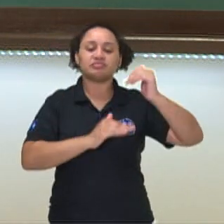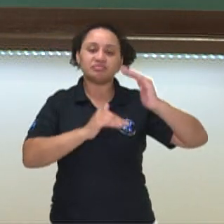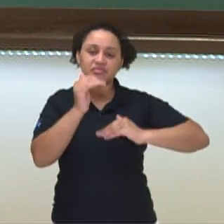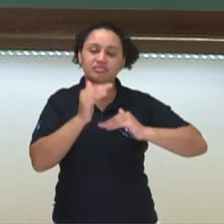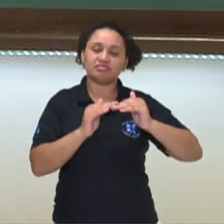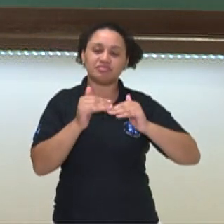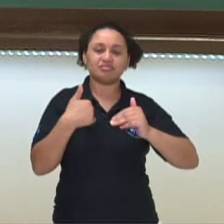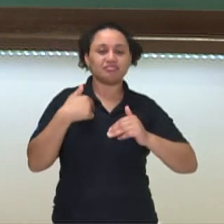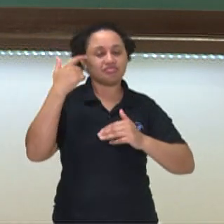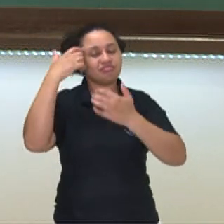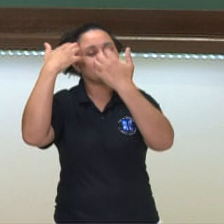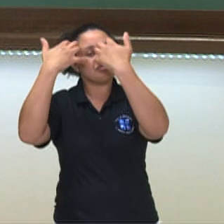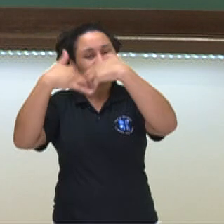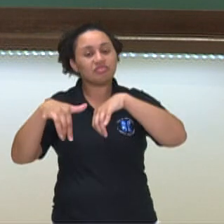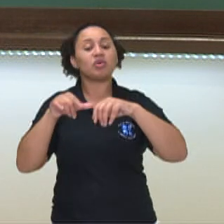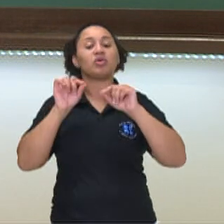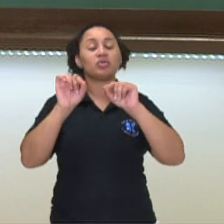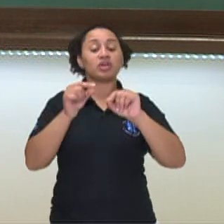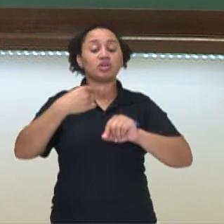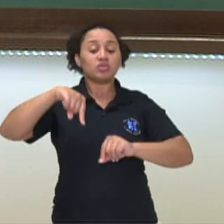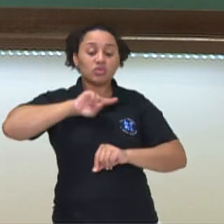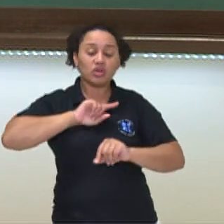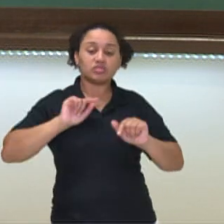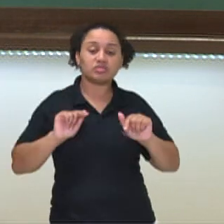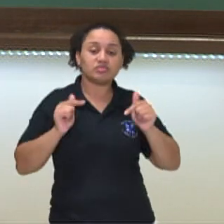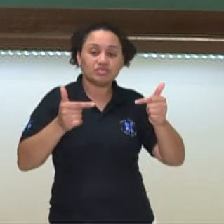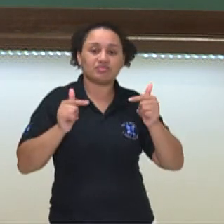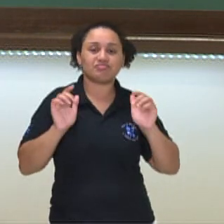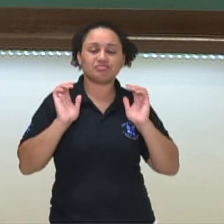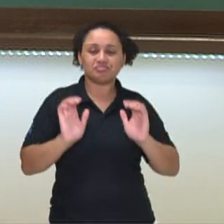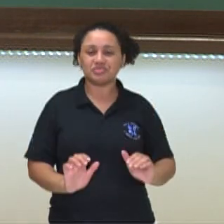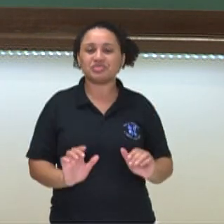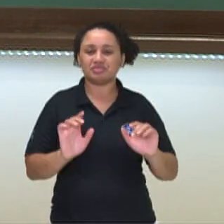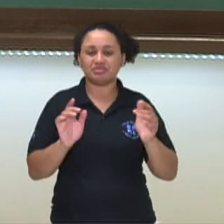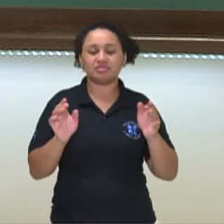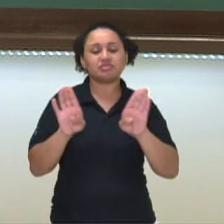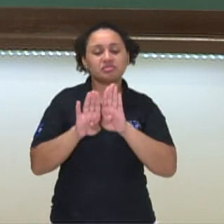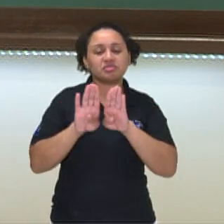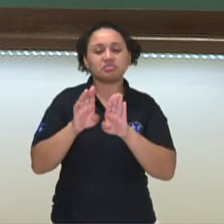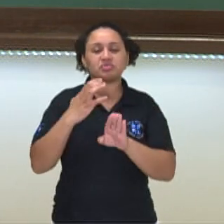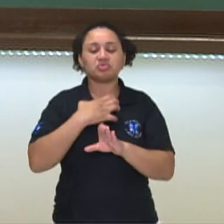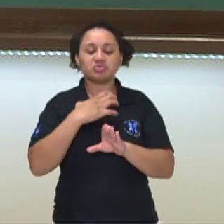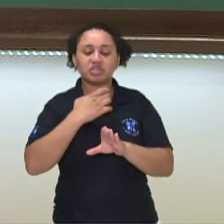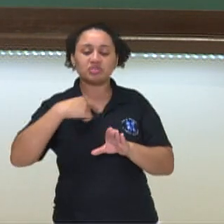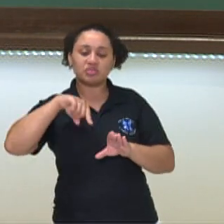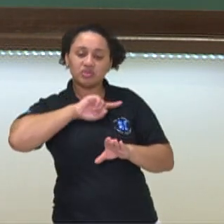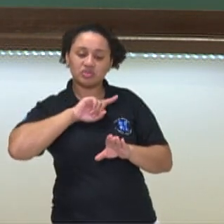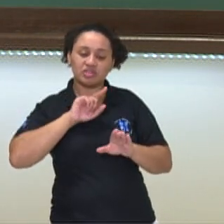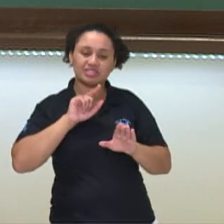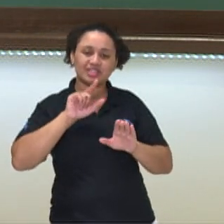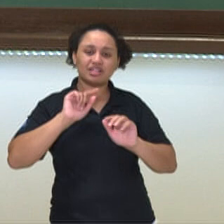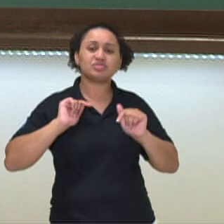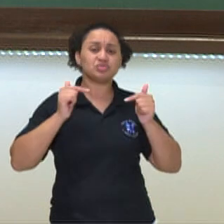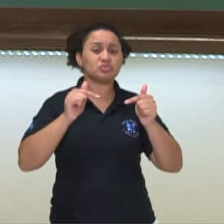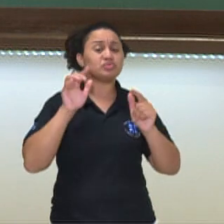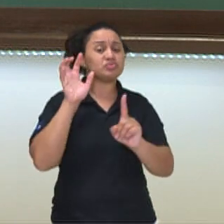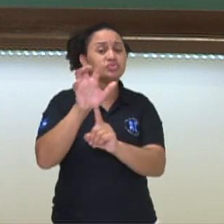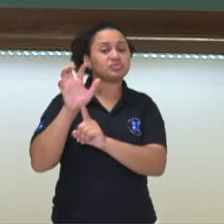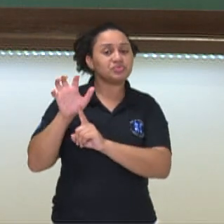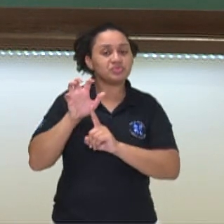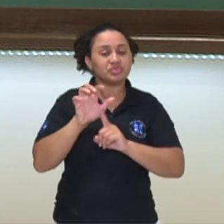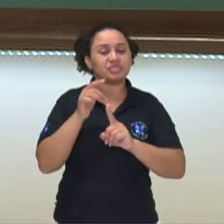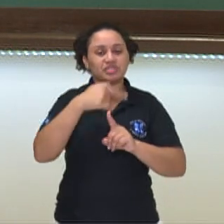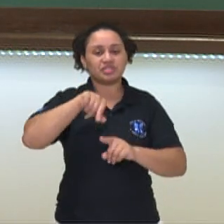algumas reflexões acerca dos nossos comportamentos e da forma com que os nossos comportamentos vão influenciar o